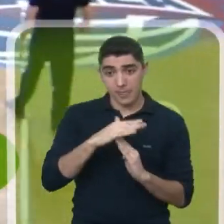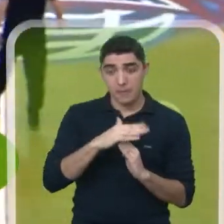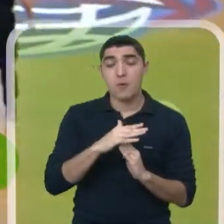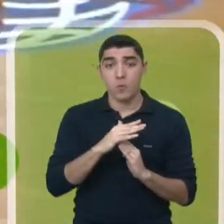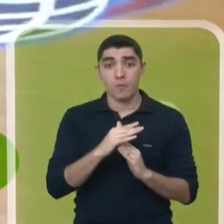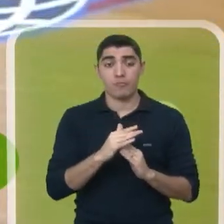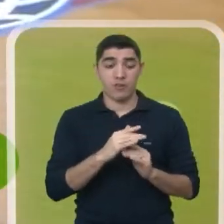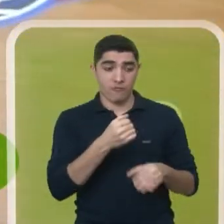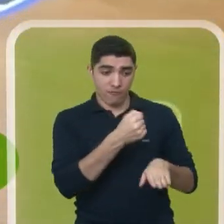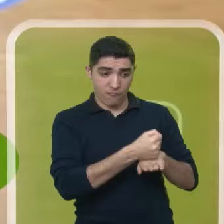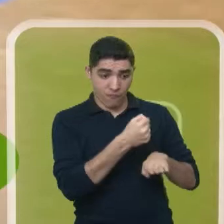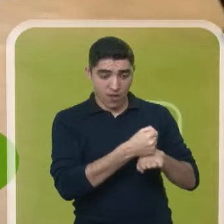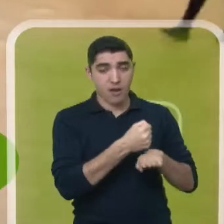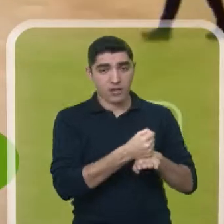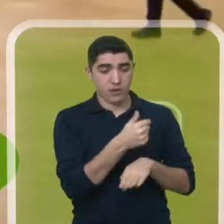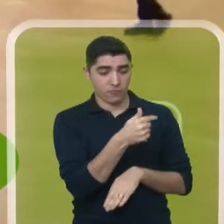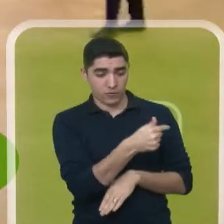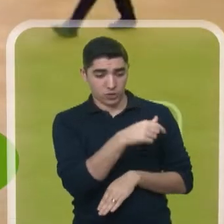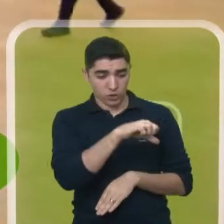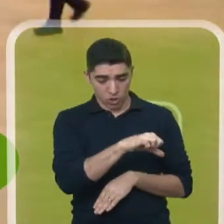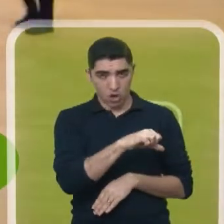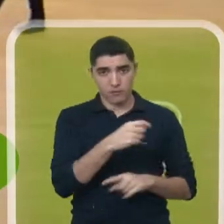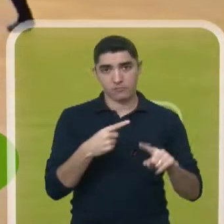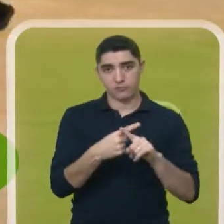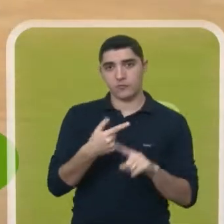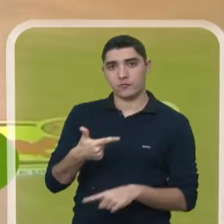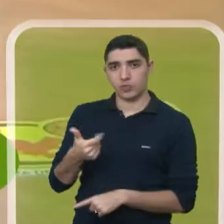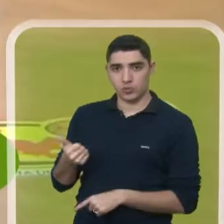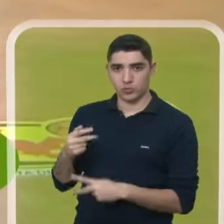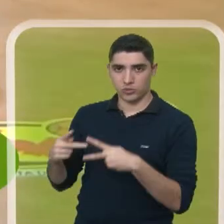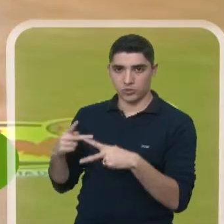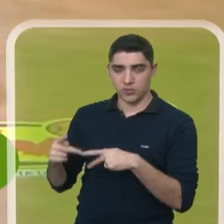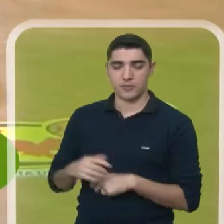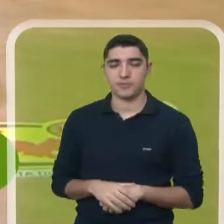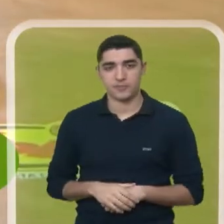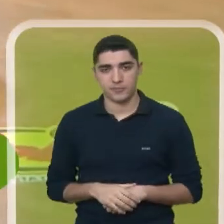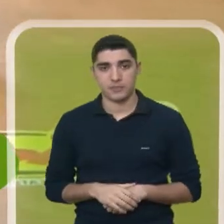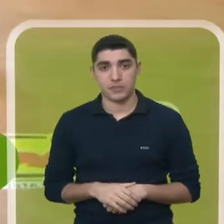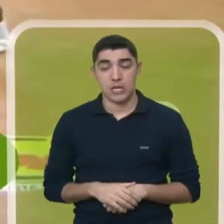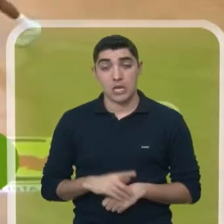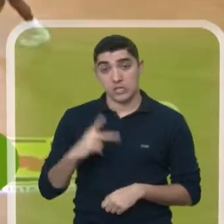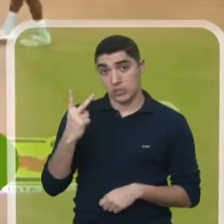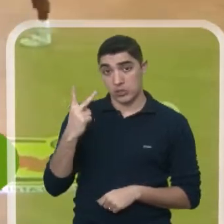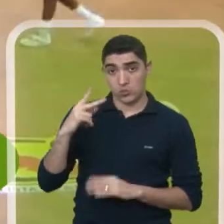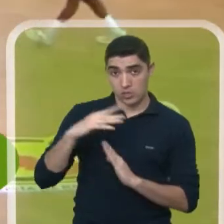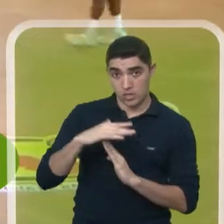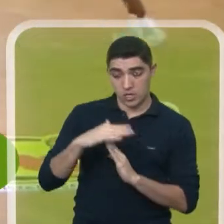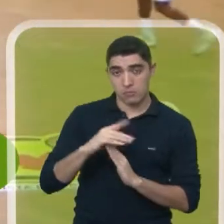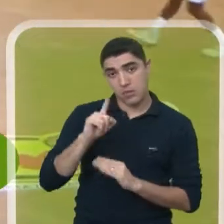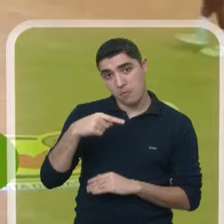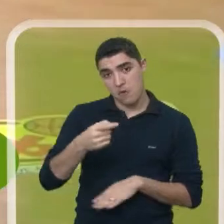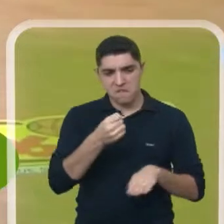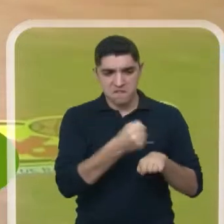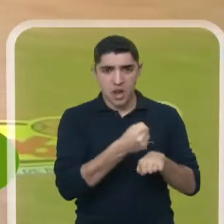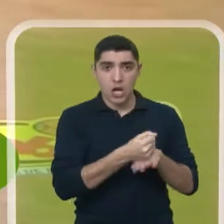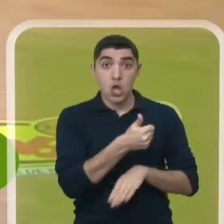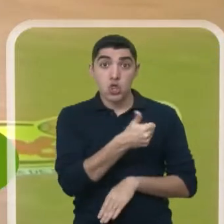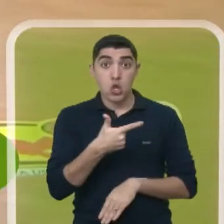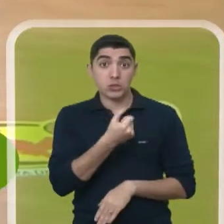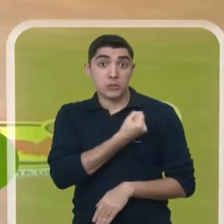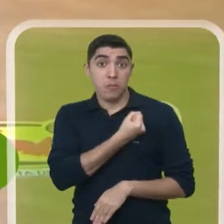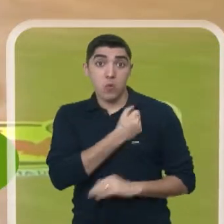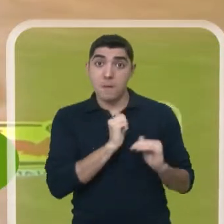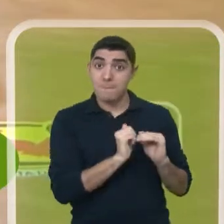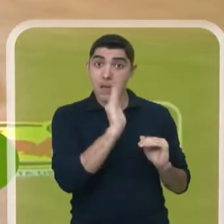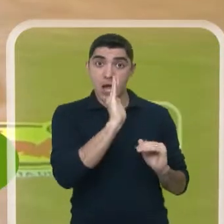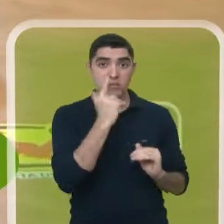com Franca na frente, 29-21. No início do segundo período, Franca logo abriu 12 pontos de vantagem